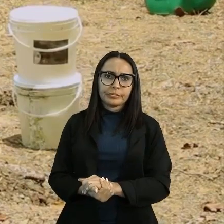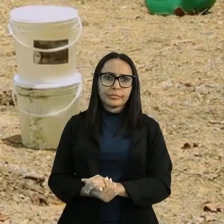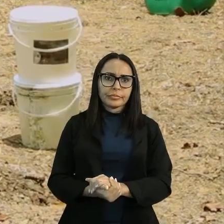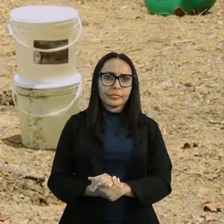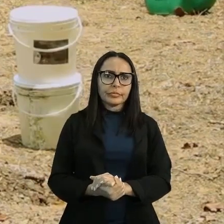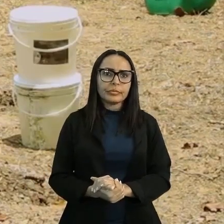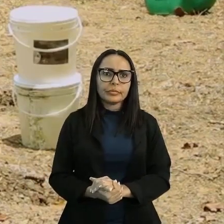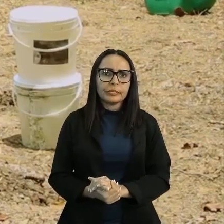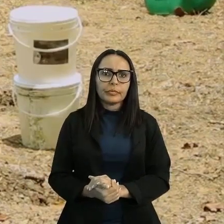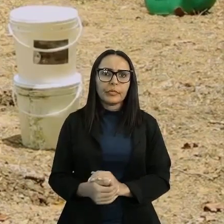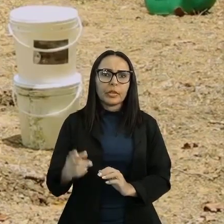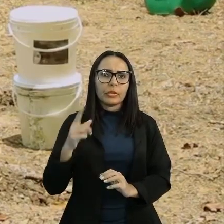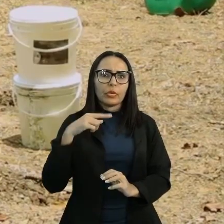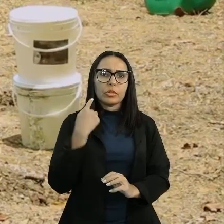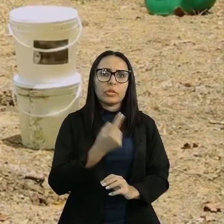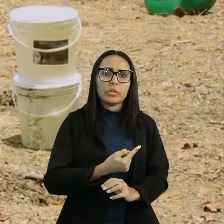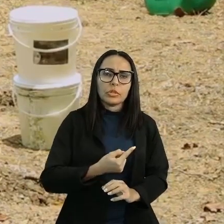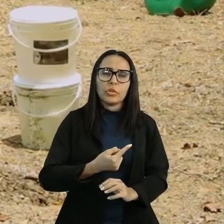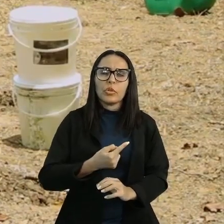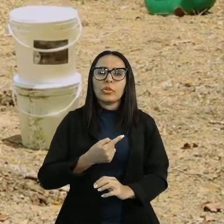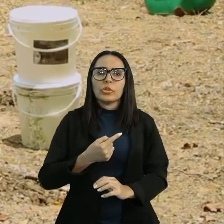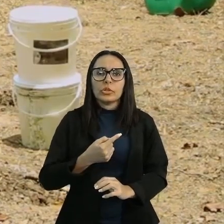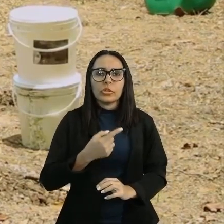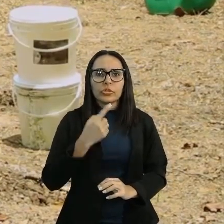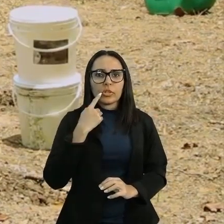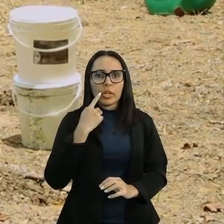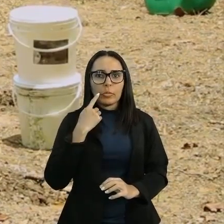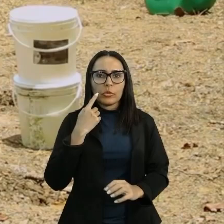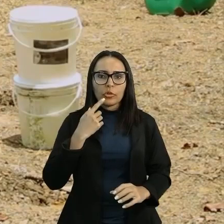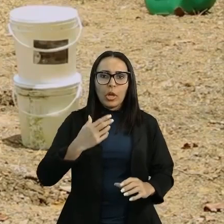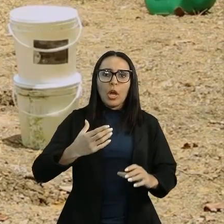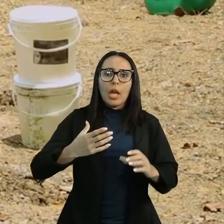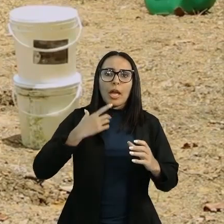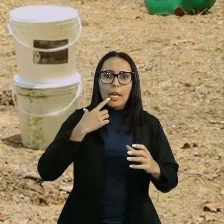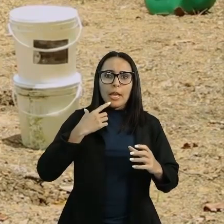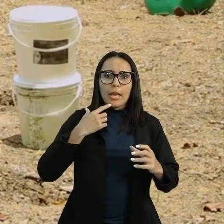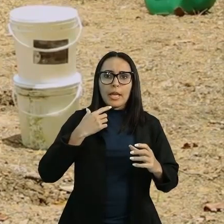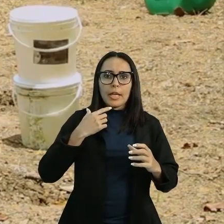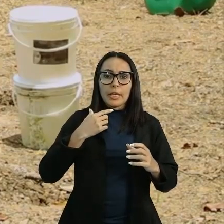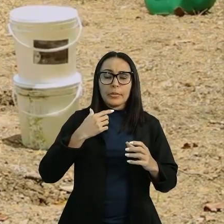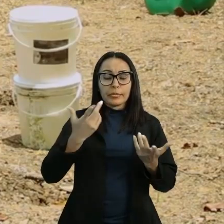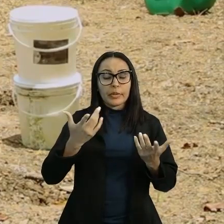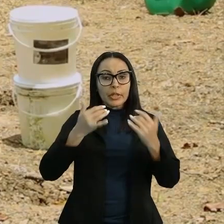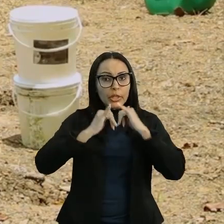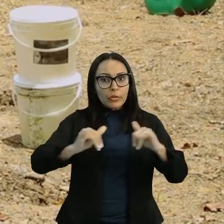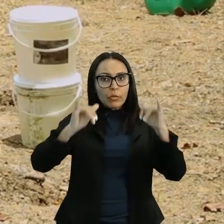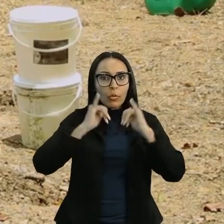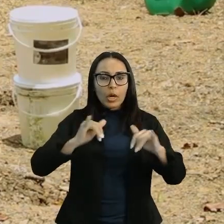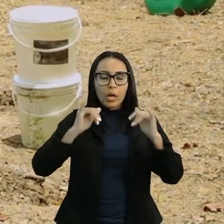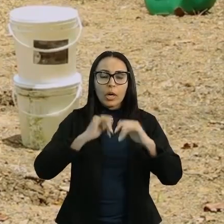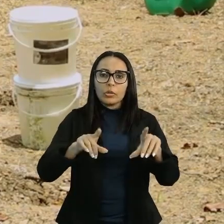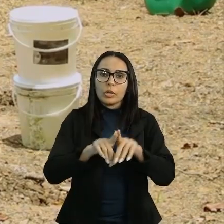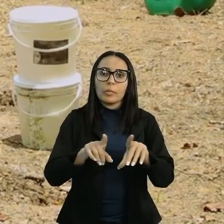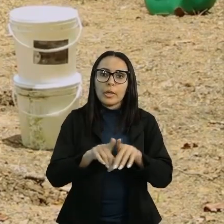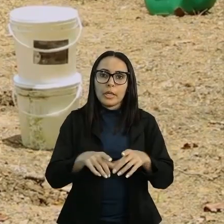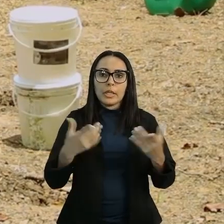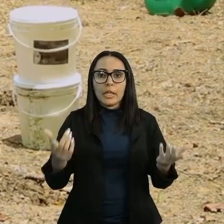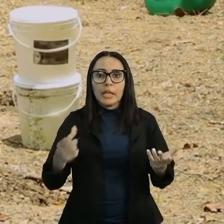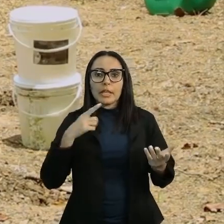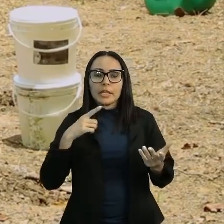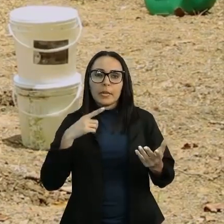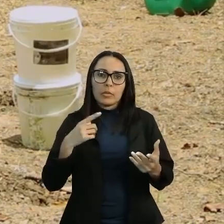proteína, que eles sempre têm esse argumento, mas a ciência mostra por A mais B que não é mais não deixa de ser